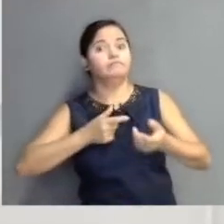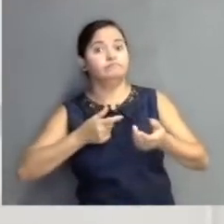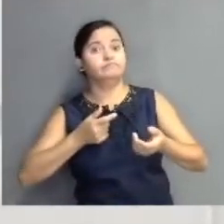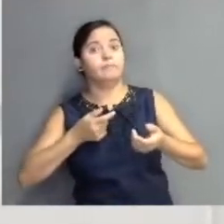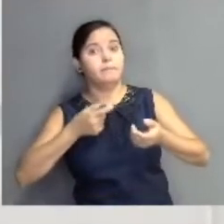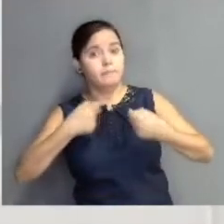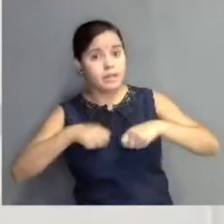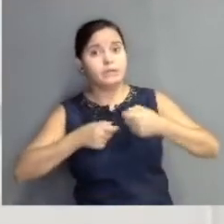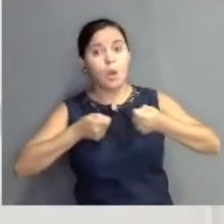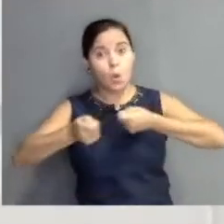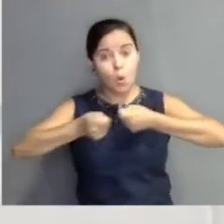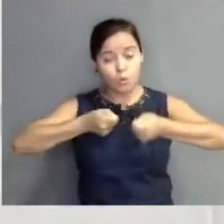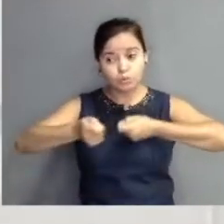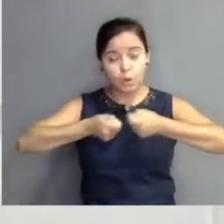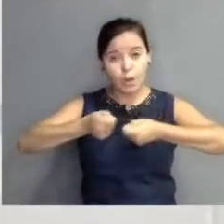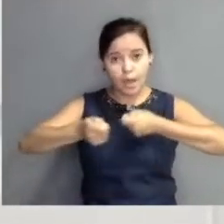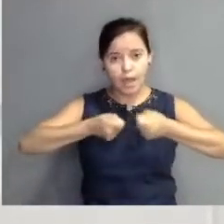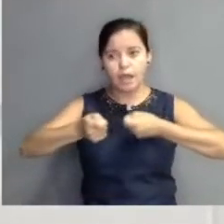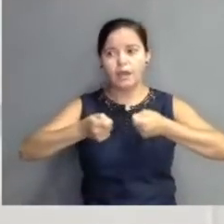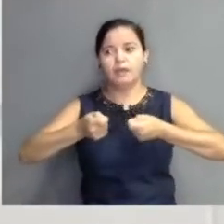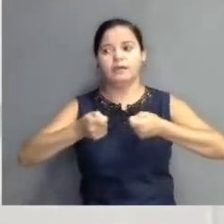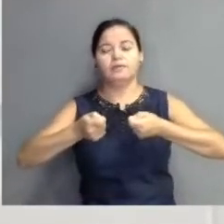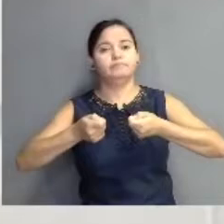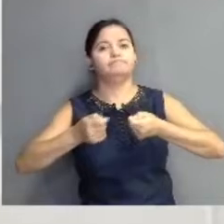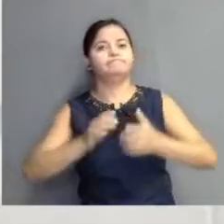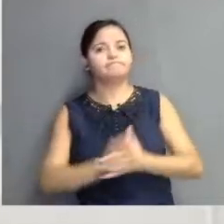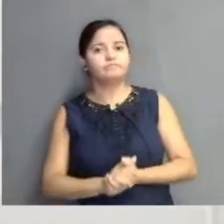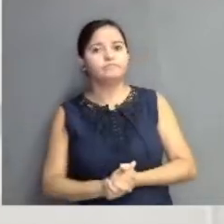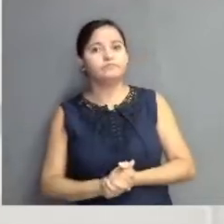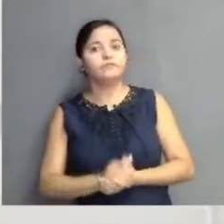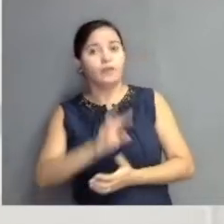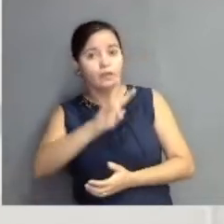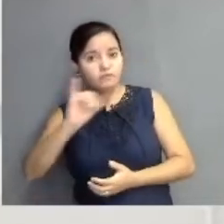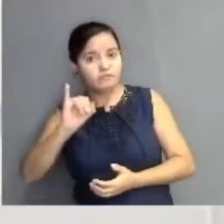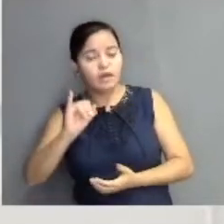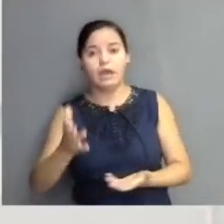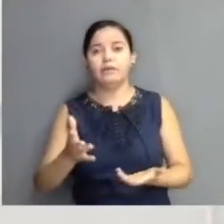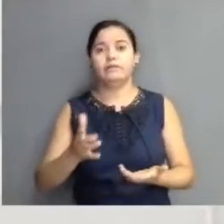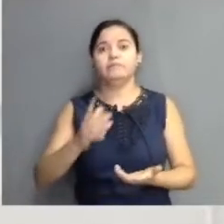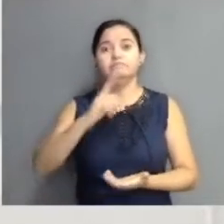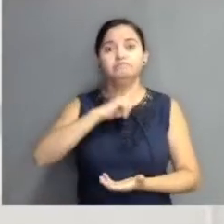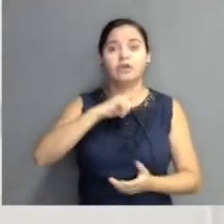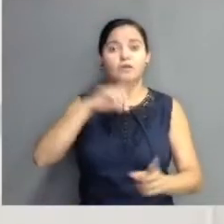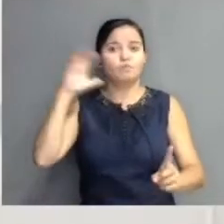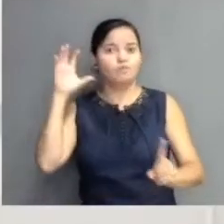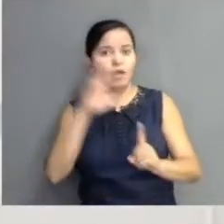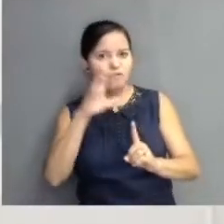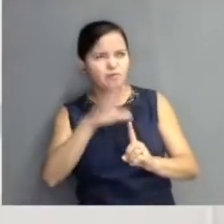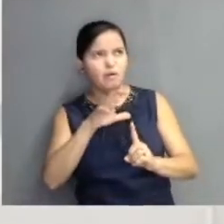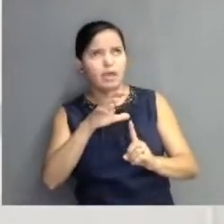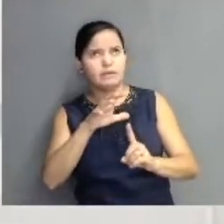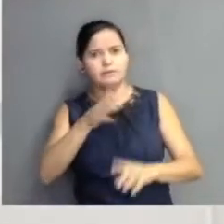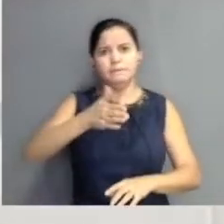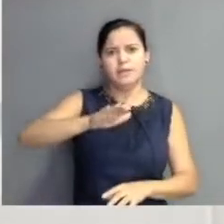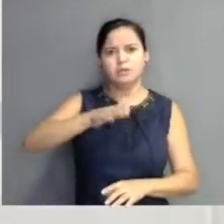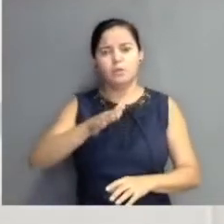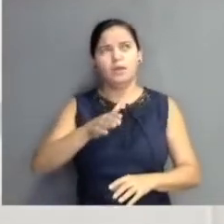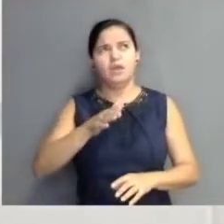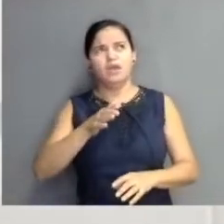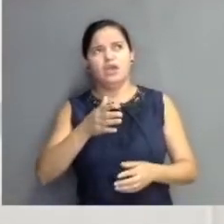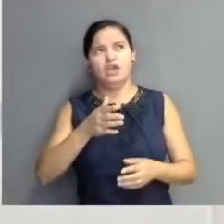apenas cobrir esse lixo periodicamente, que vai, de certa forma, ter um impacto menos deletérico,